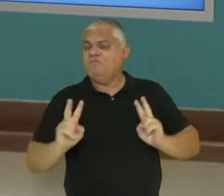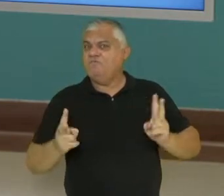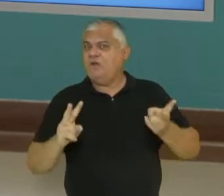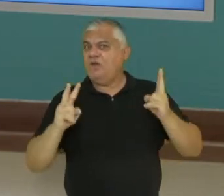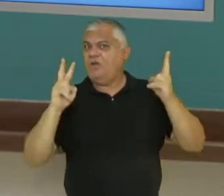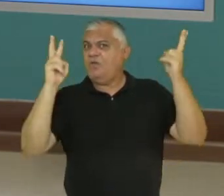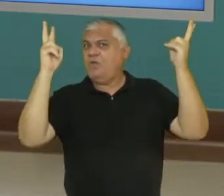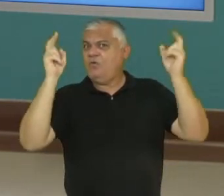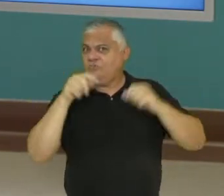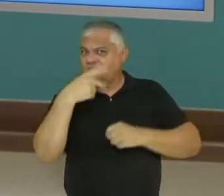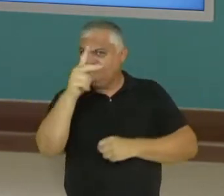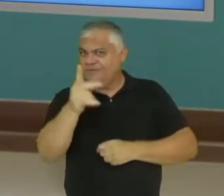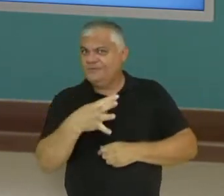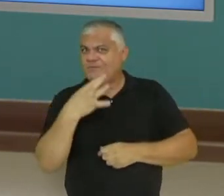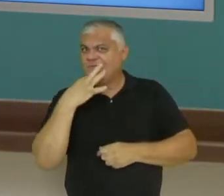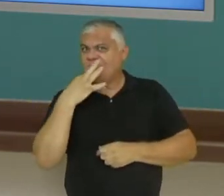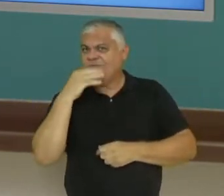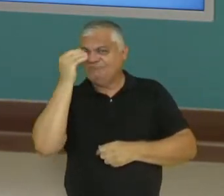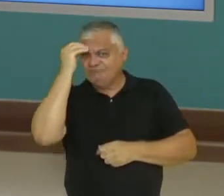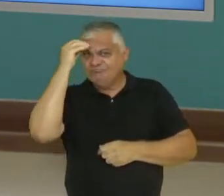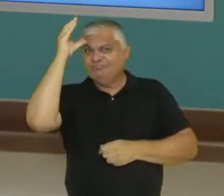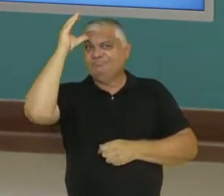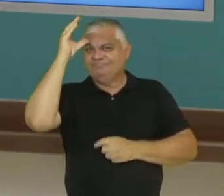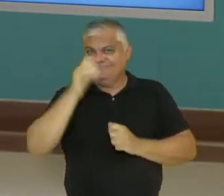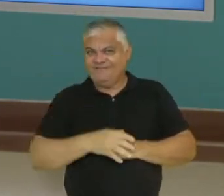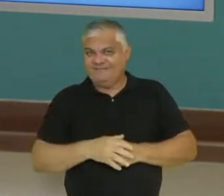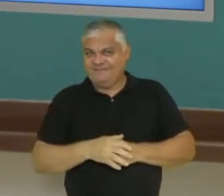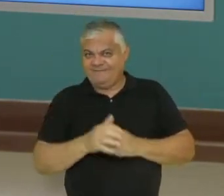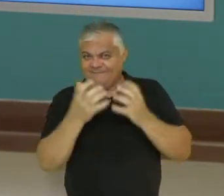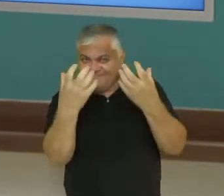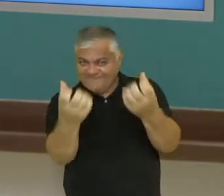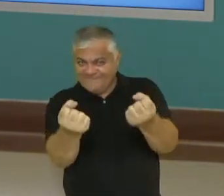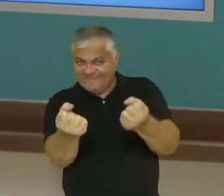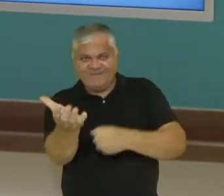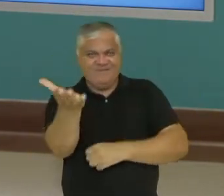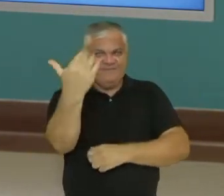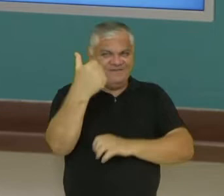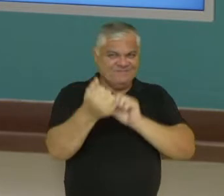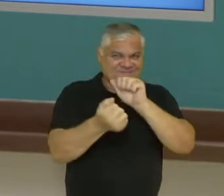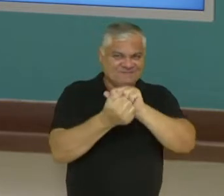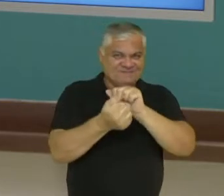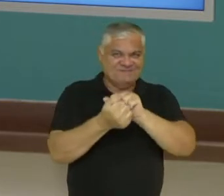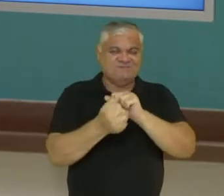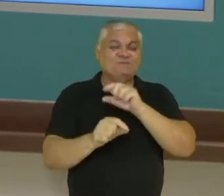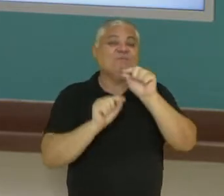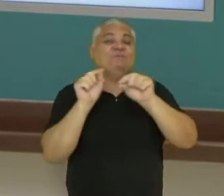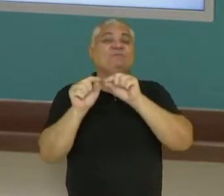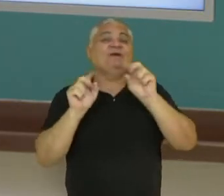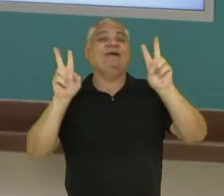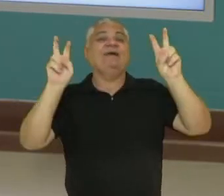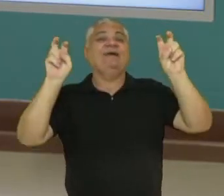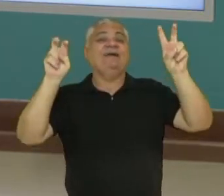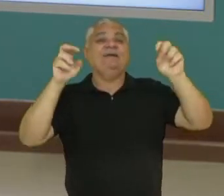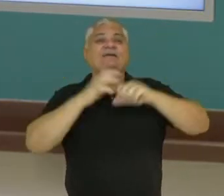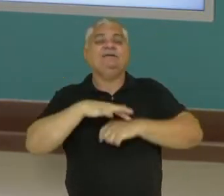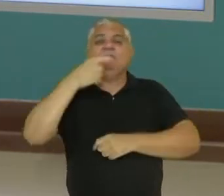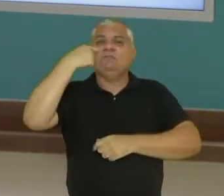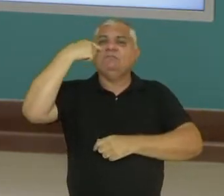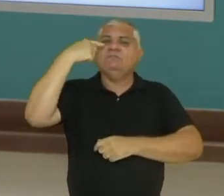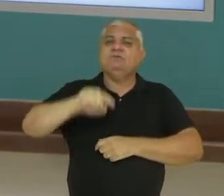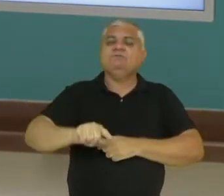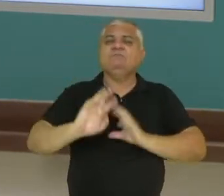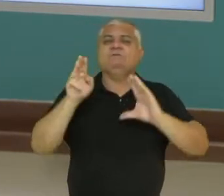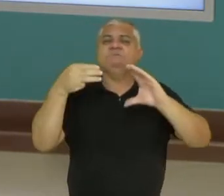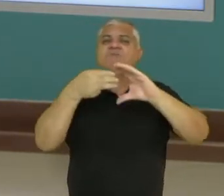teus conhecimentos. Você topa? Então, bora lá comigo. Vamos então falar sobre a descoberta